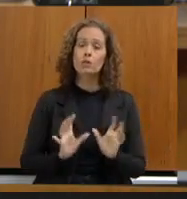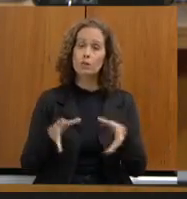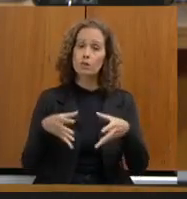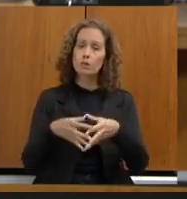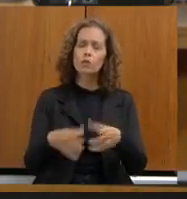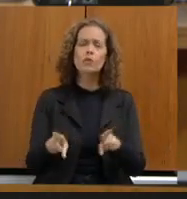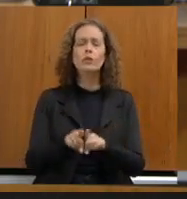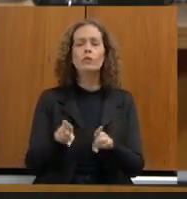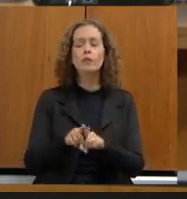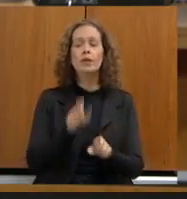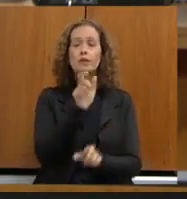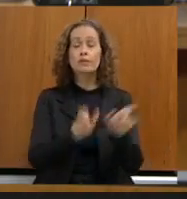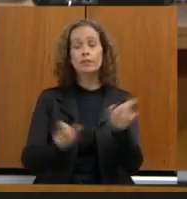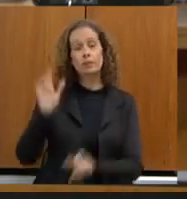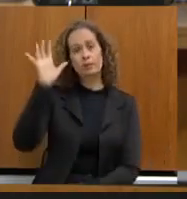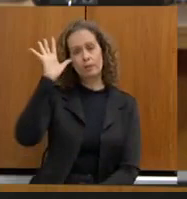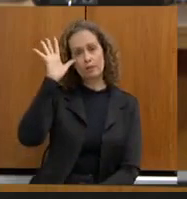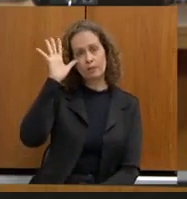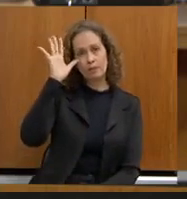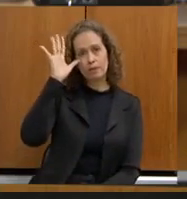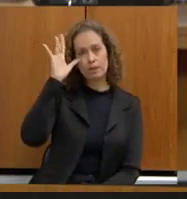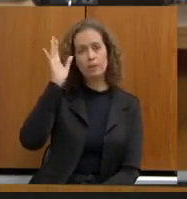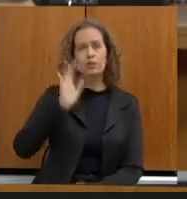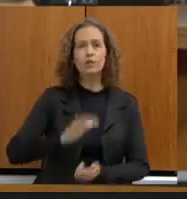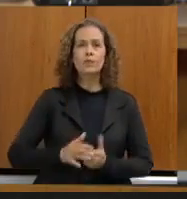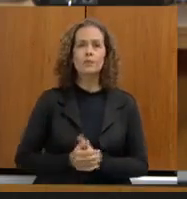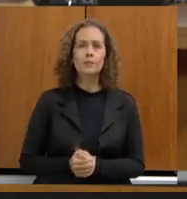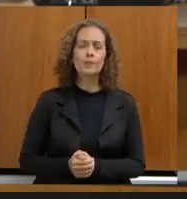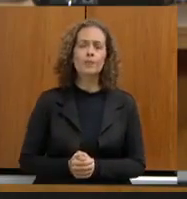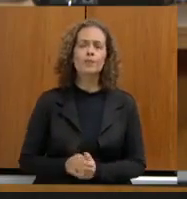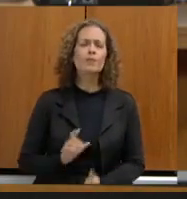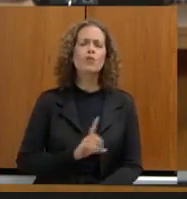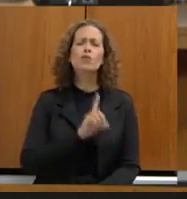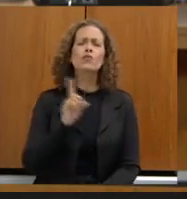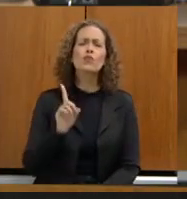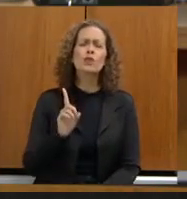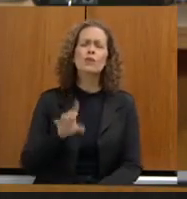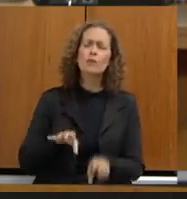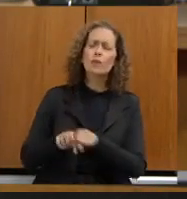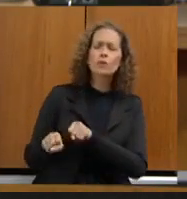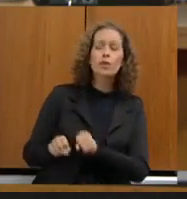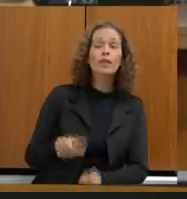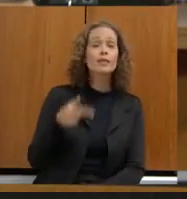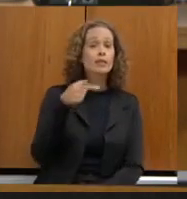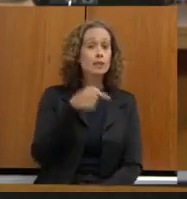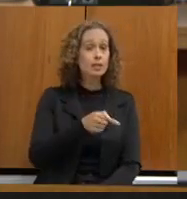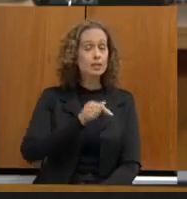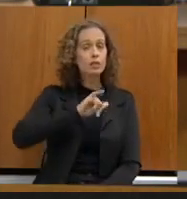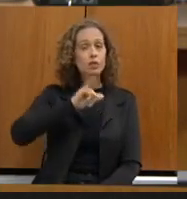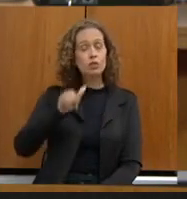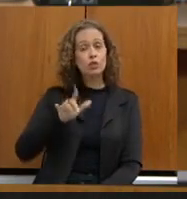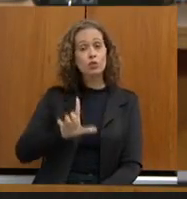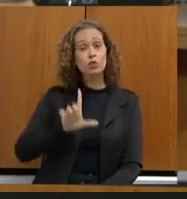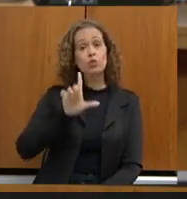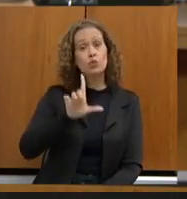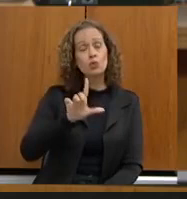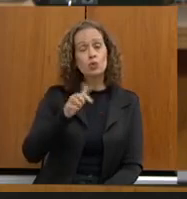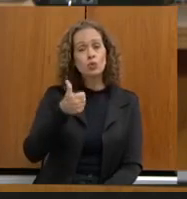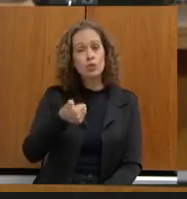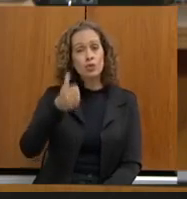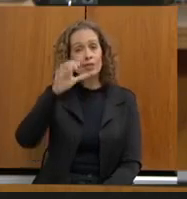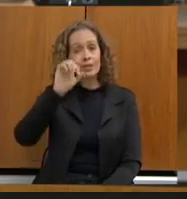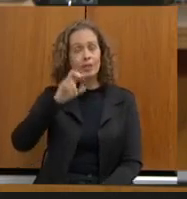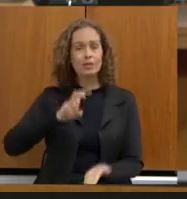e aqueles que nos assistem é a previsão da formatura sete de julho as 10